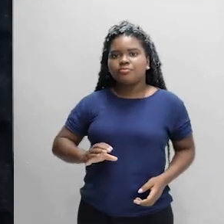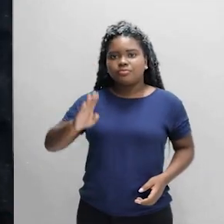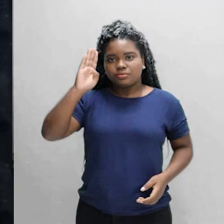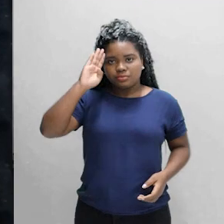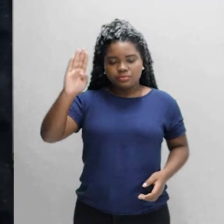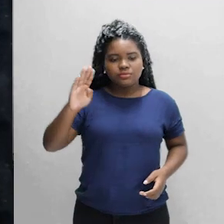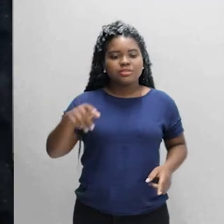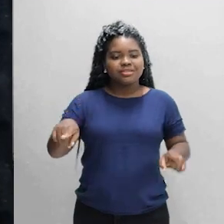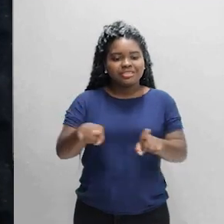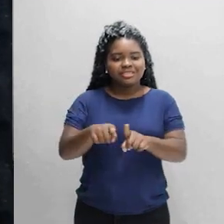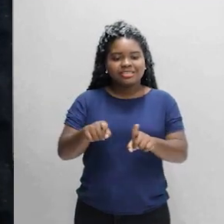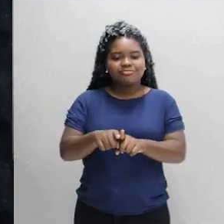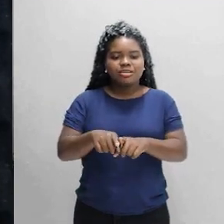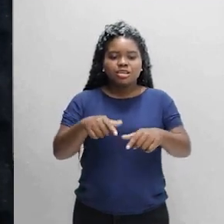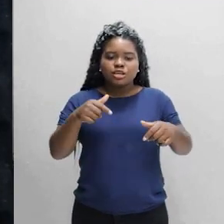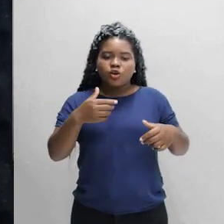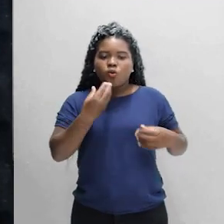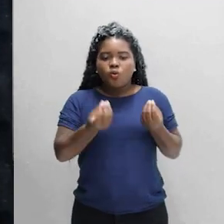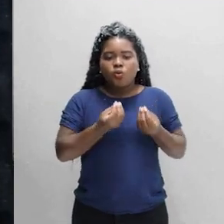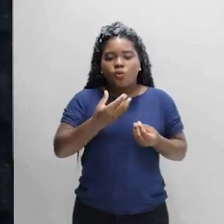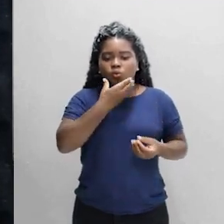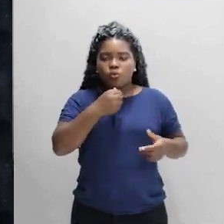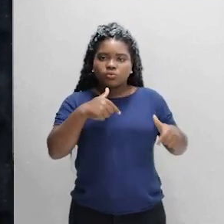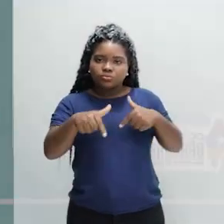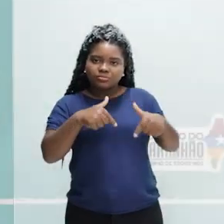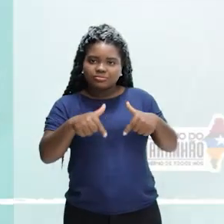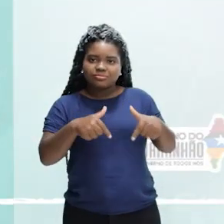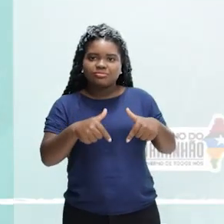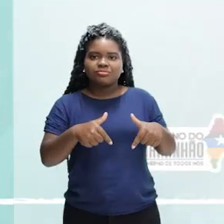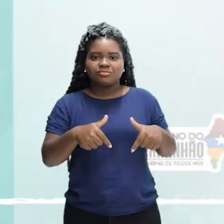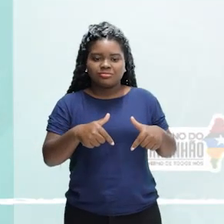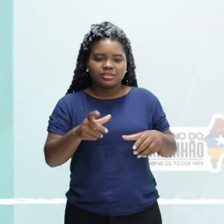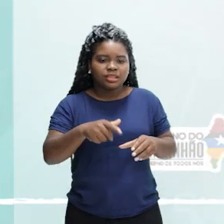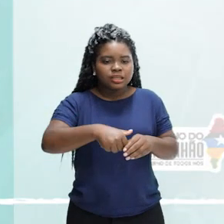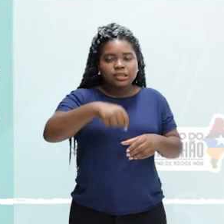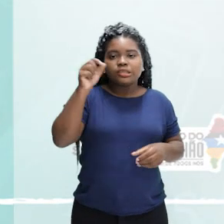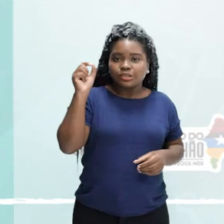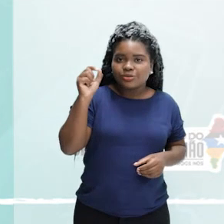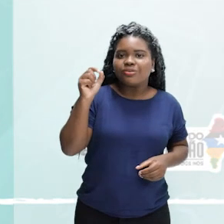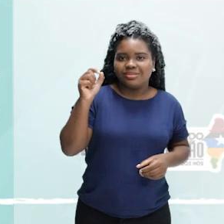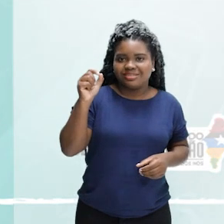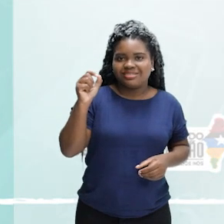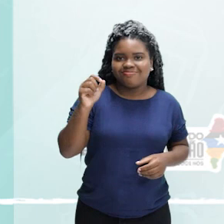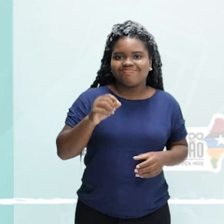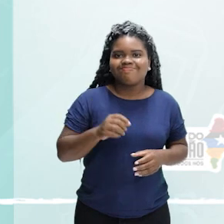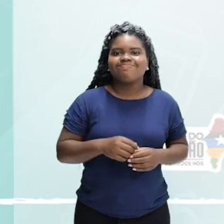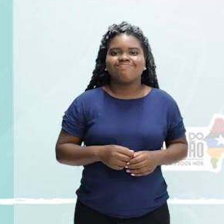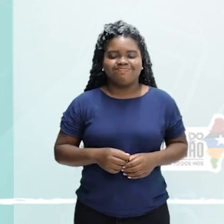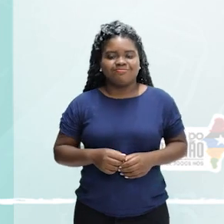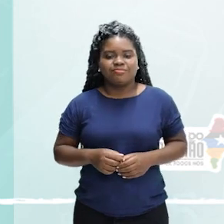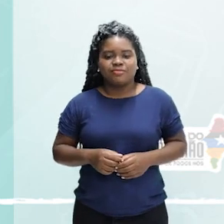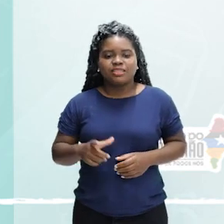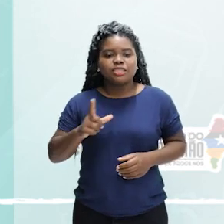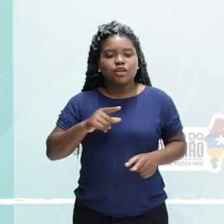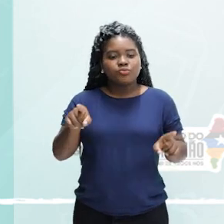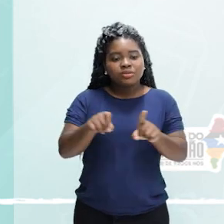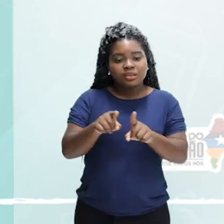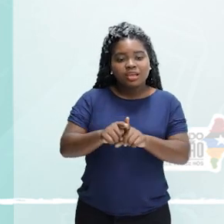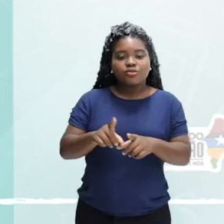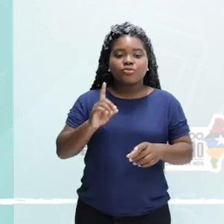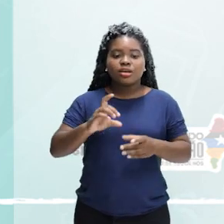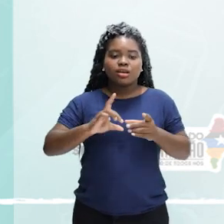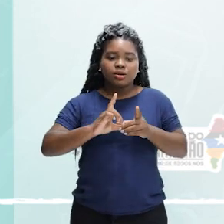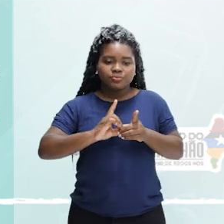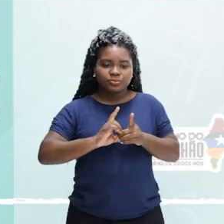trabalhador, participaria das decisões políticas? Através daquilo que ela chama de democracia dos conselhos